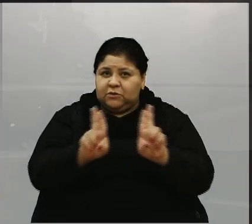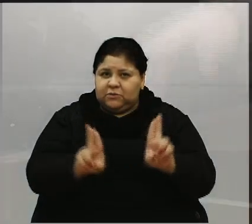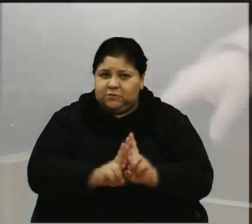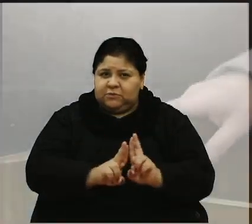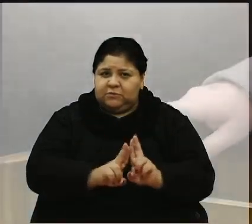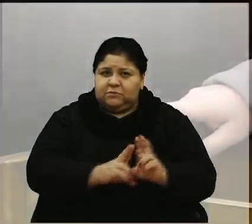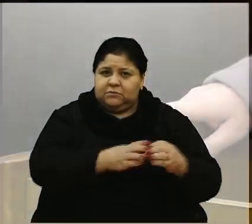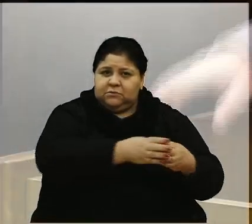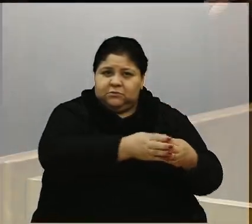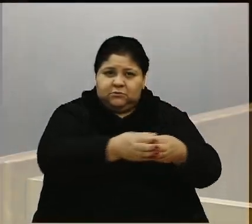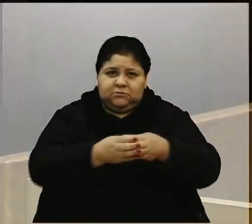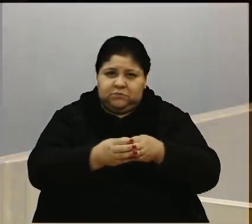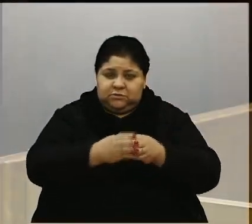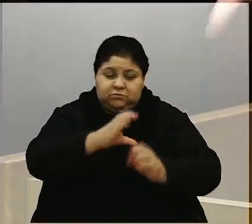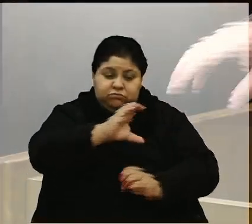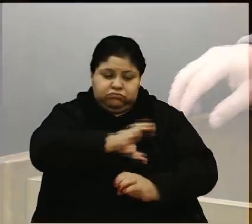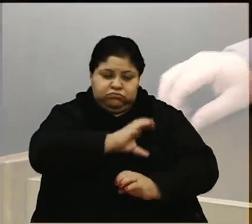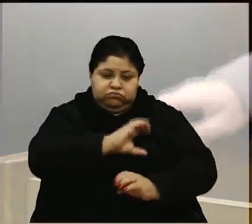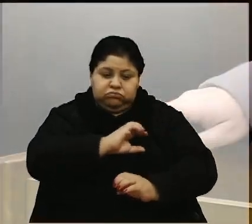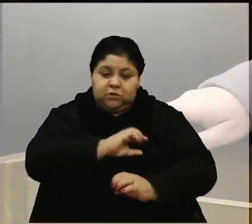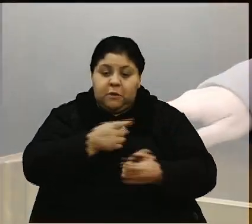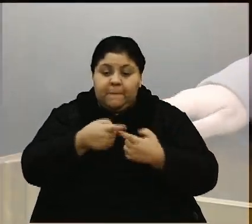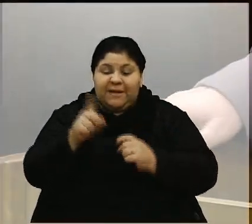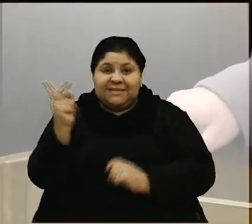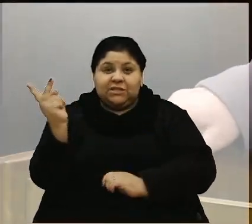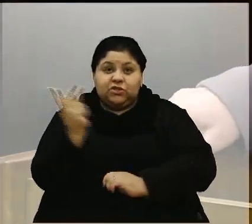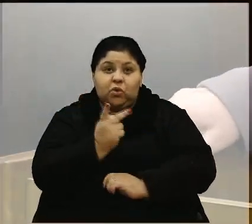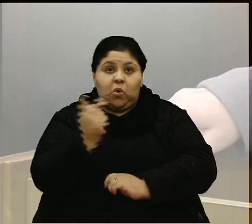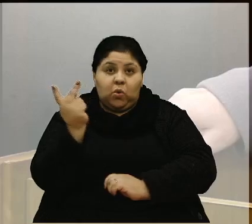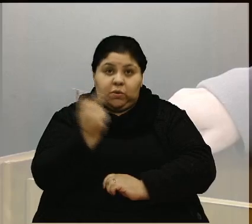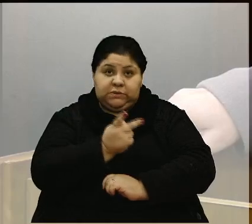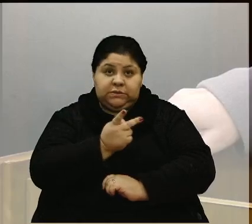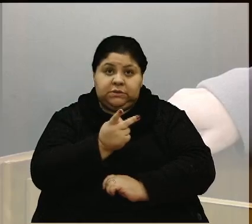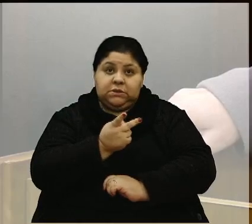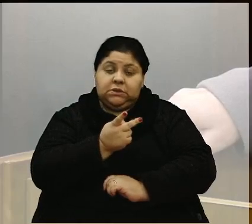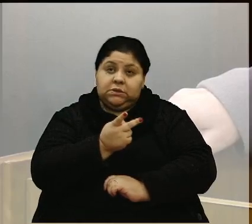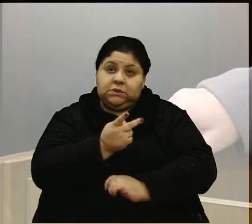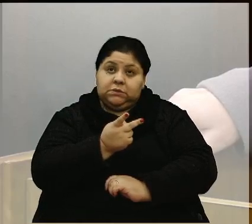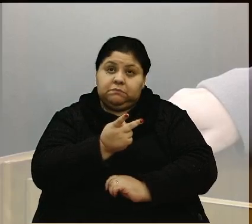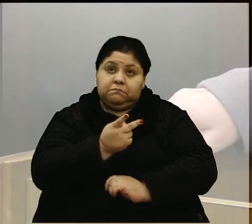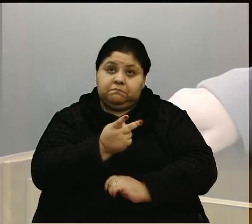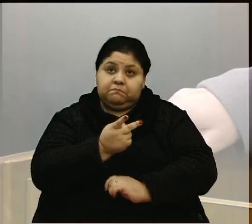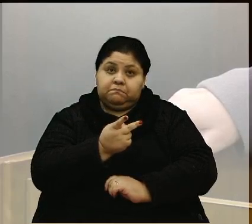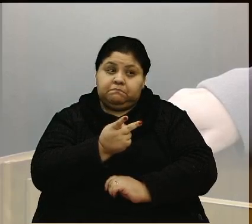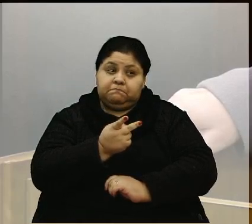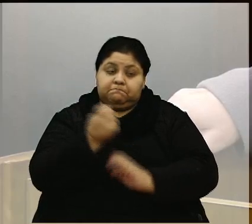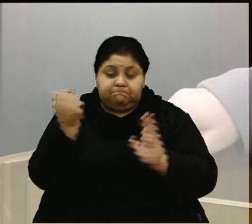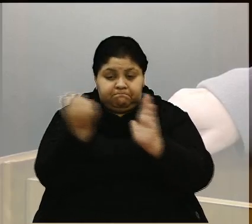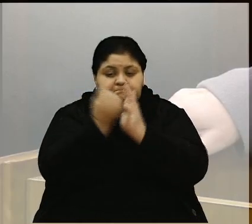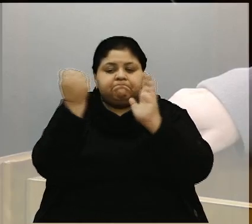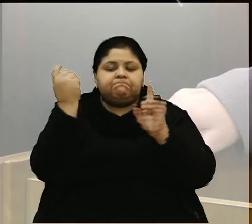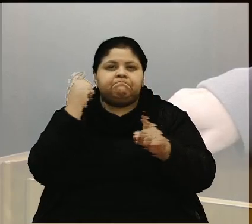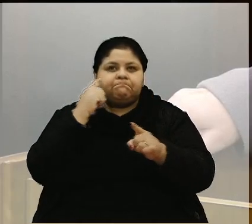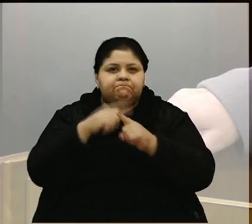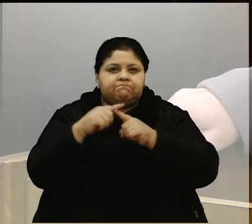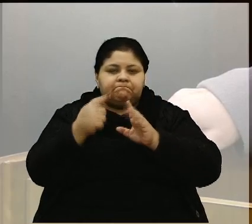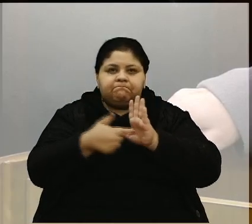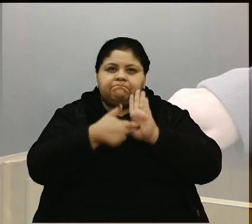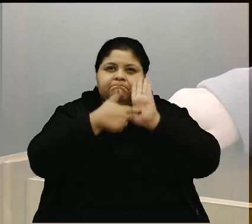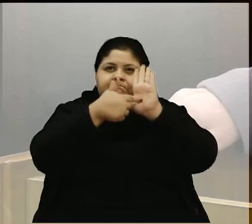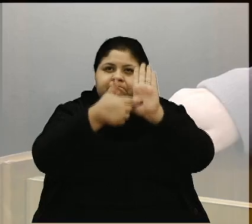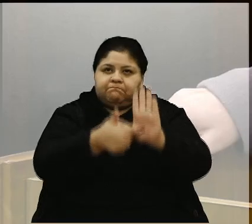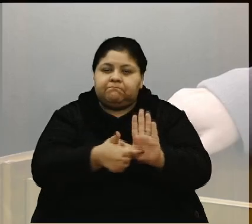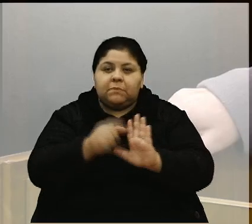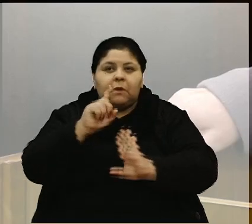virtude do grande acúmulo de pessoas. Mas esses 2 pontos, né, são emblemáticos porque mostram o